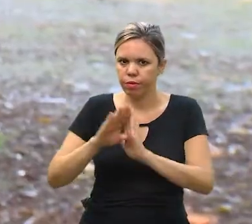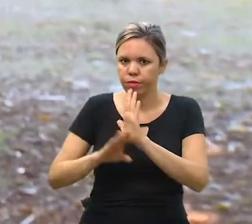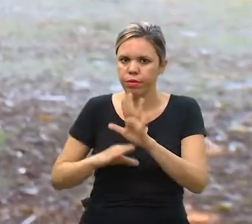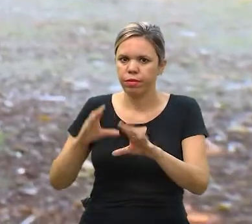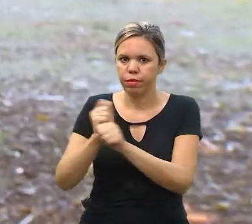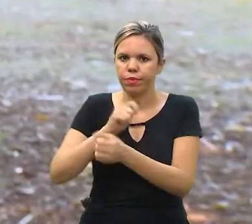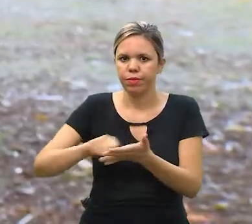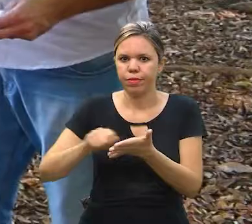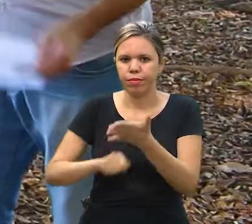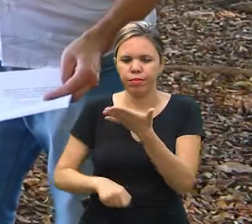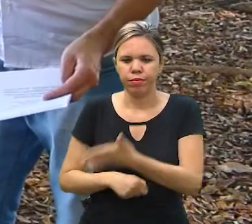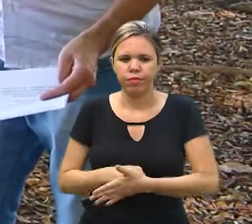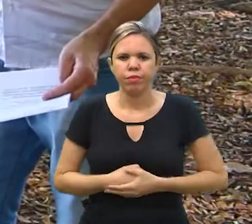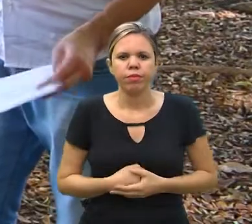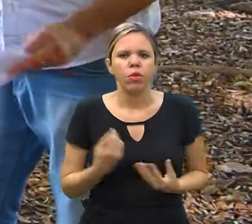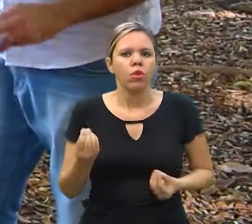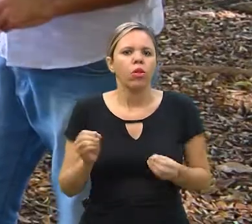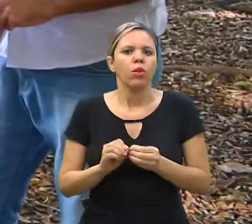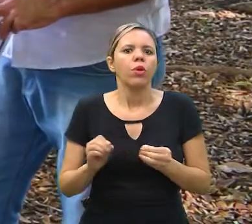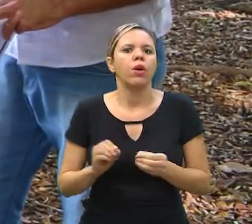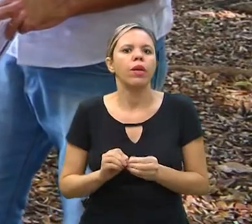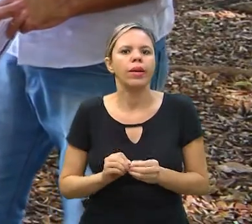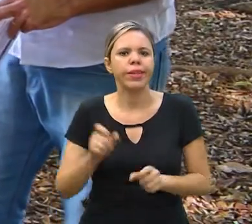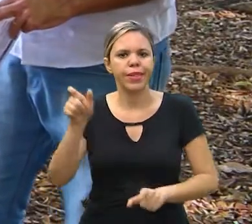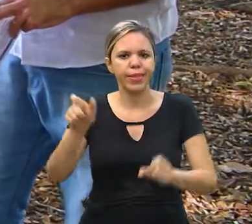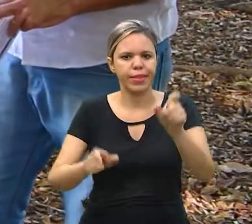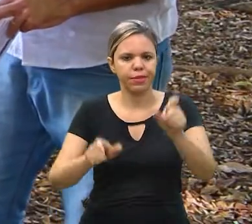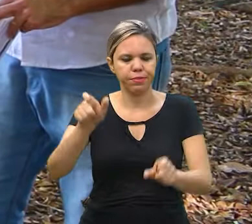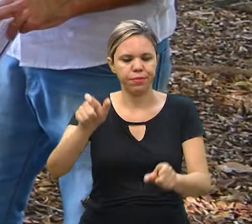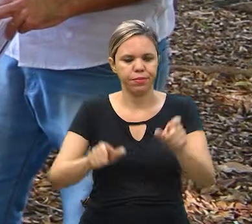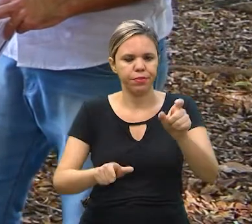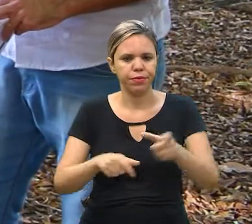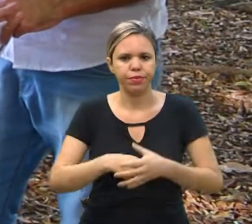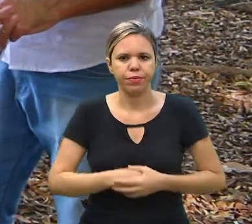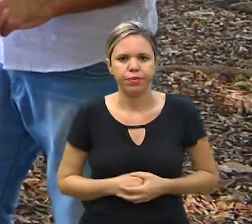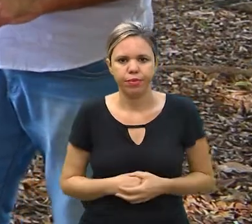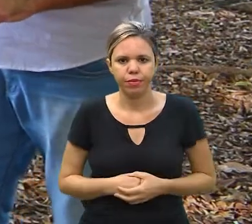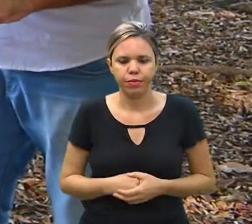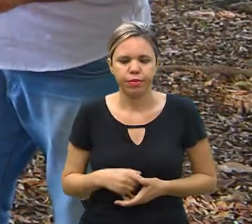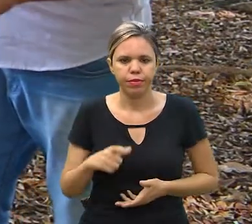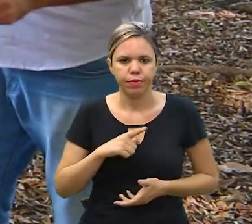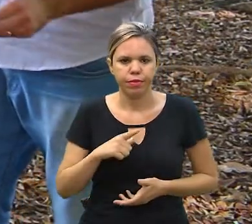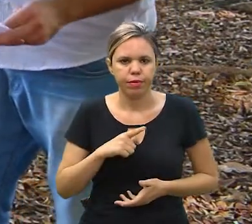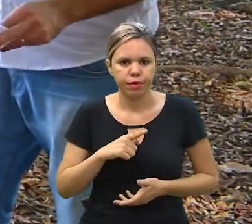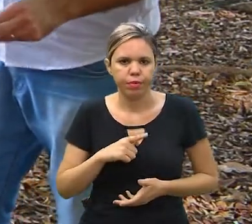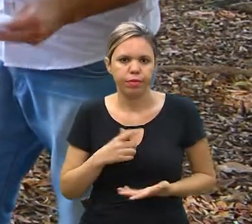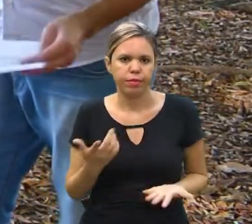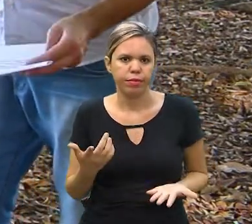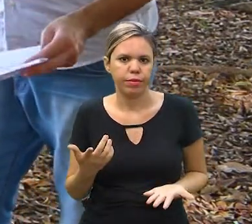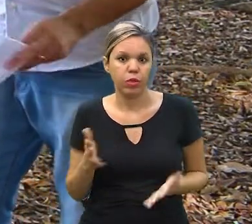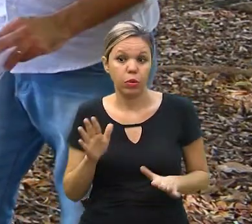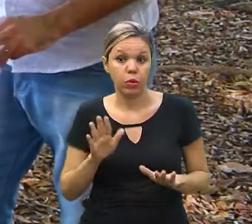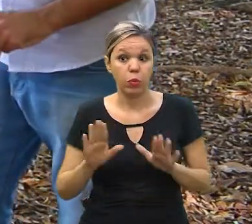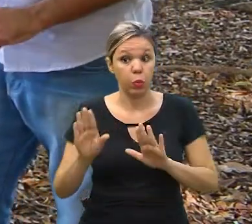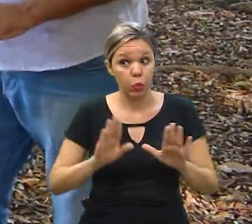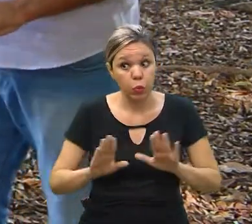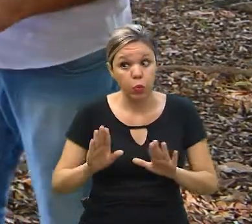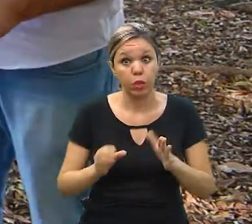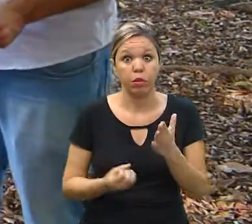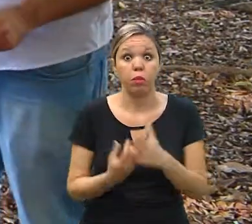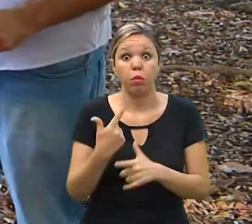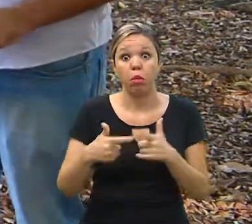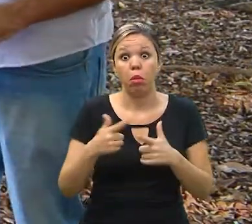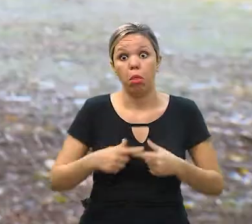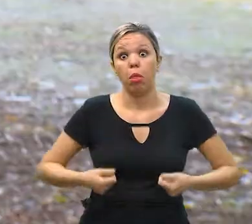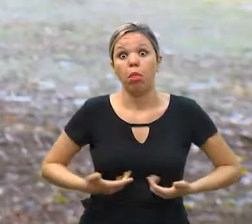Na Ponta do Lápis. Como fazer então para que a pessoa tenha essa precaução aí? Vai que acontece algum imprevisto, o que